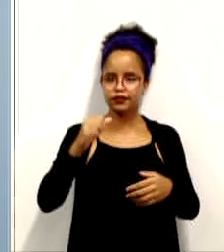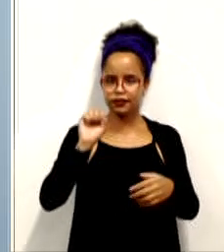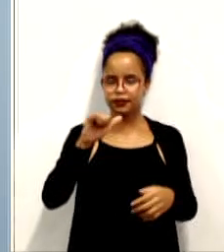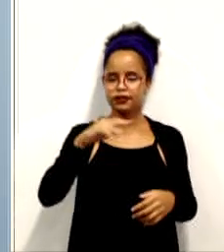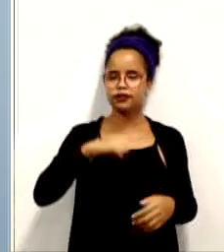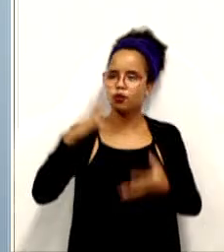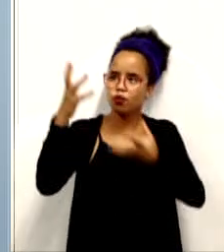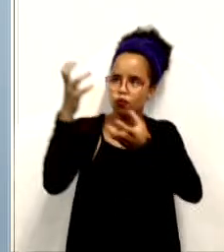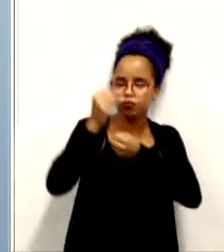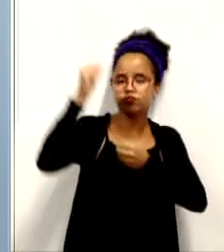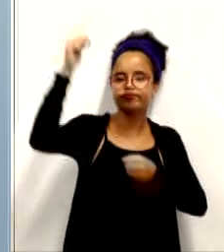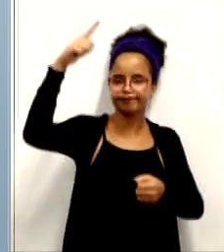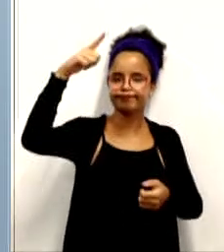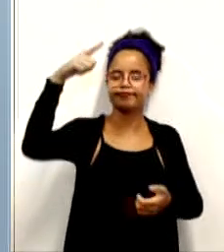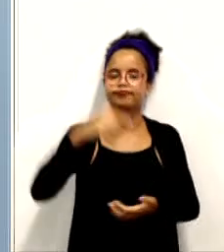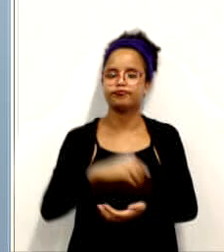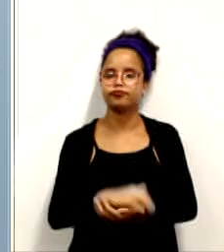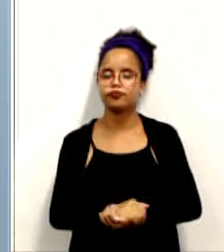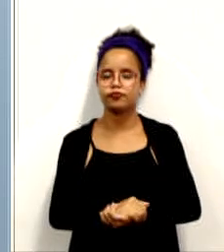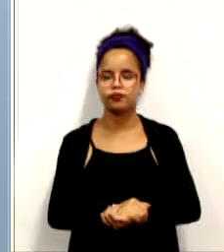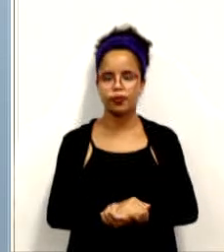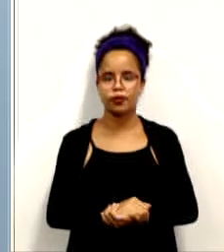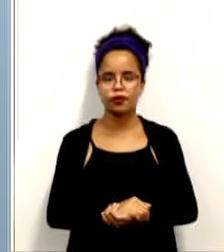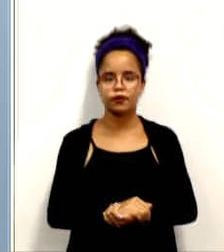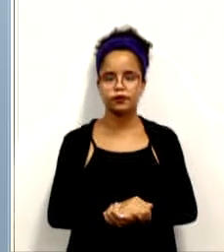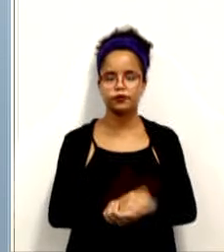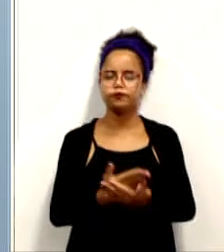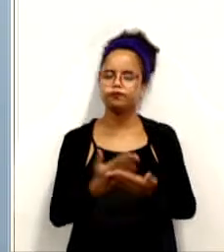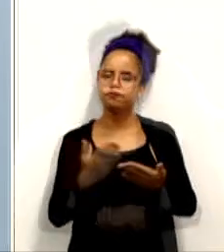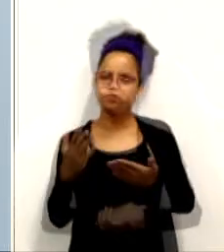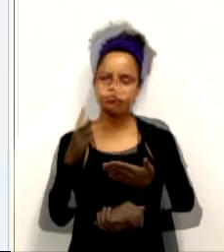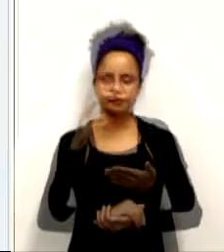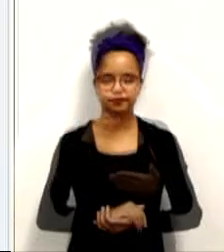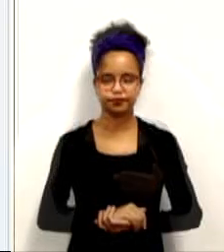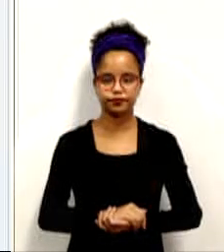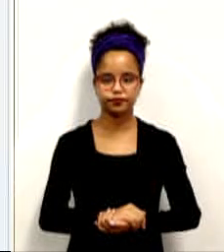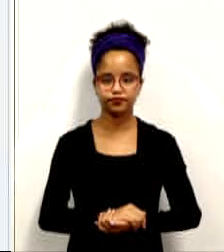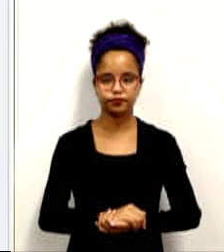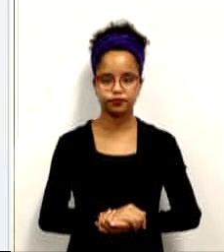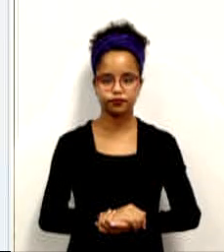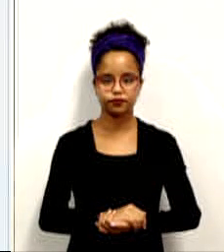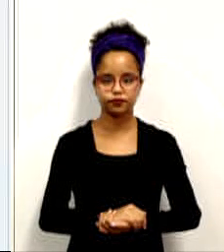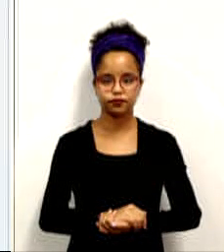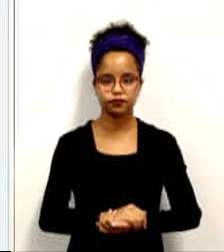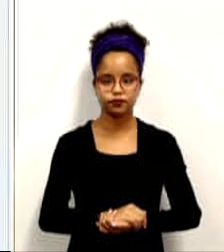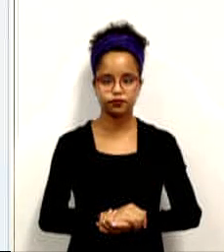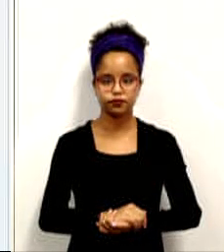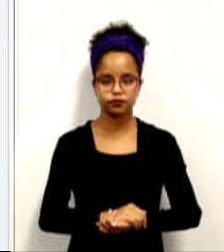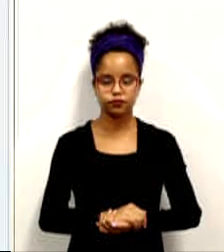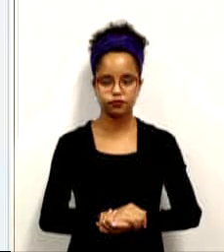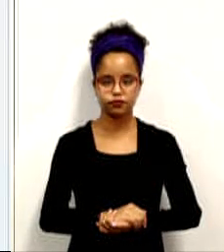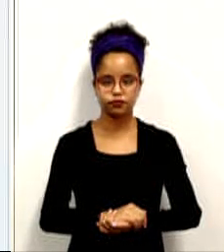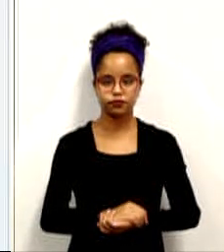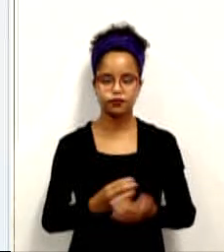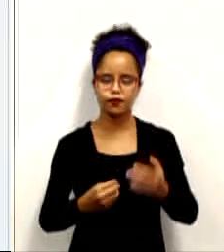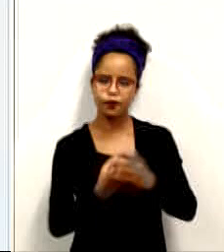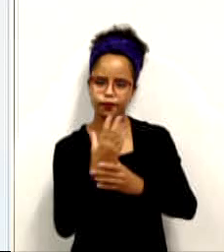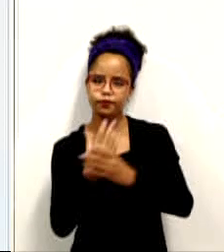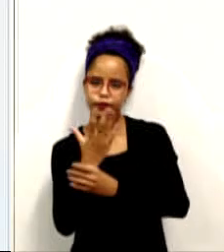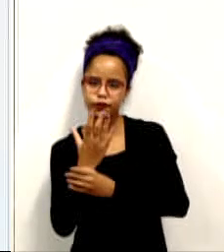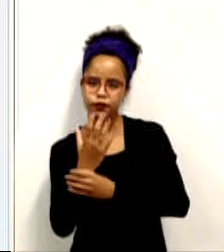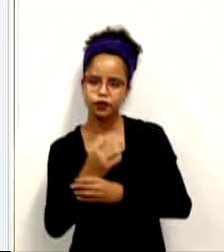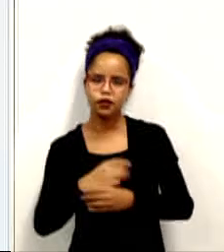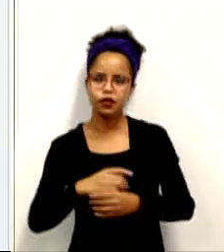é? Então, vamos observar, né, o slide a seguir. As plantas, elas possuem a capacidade